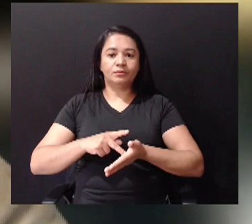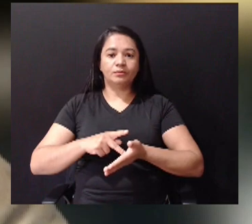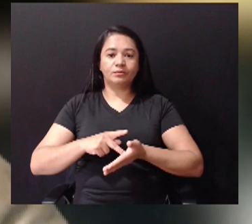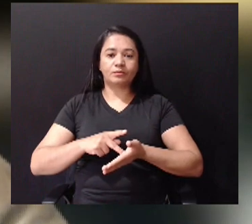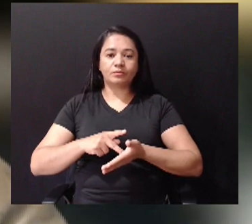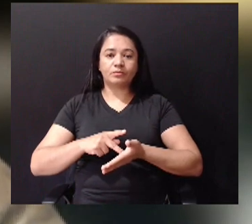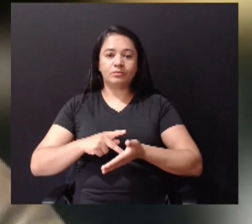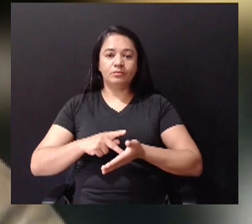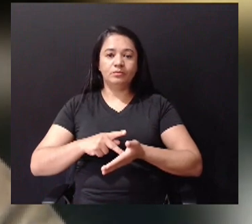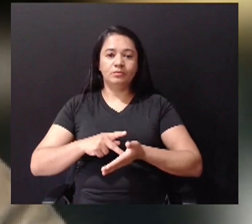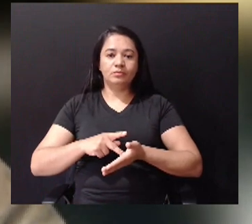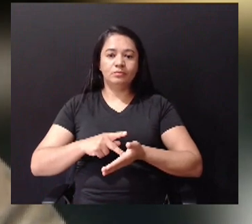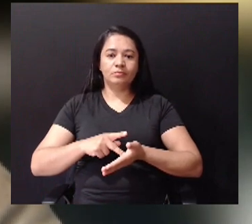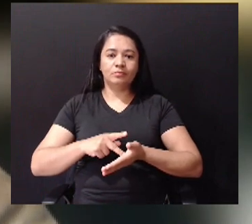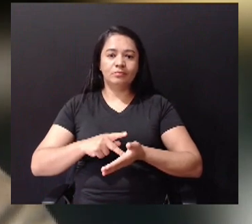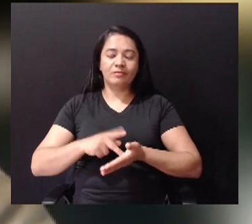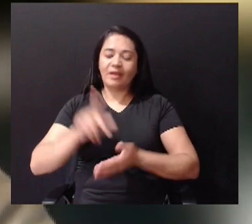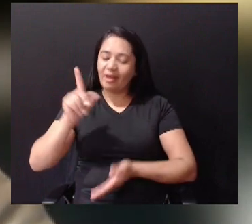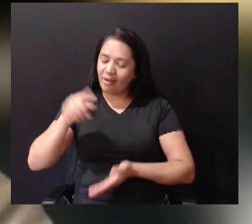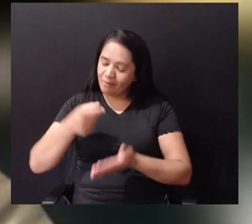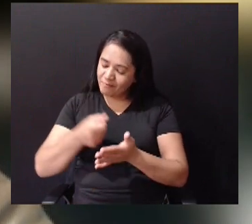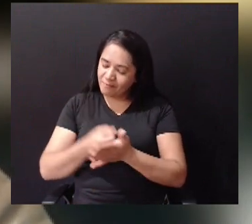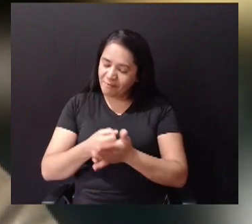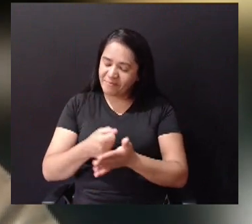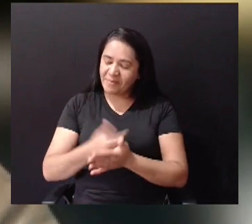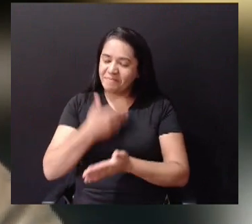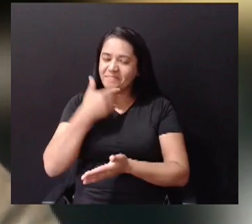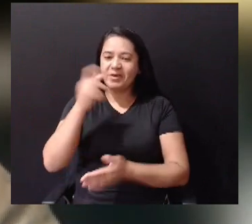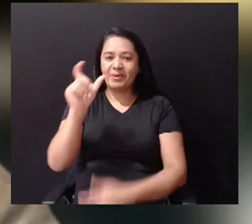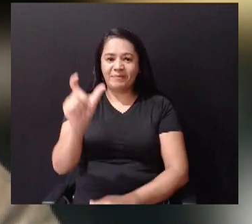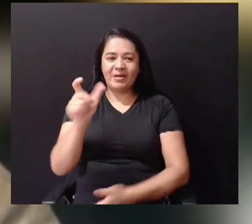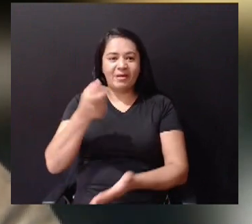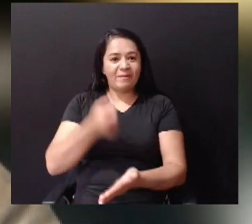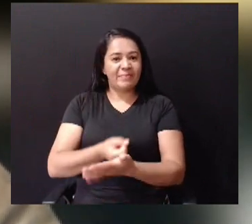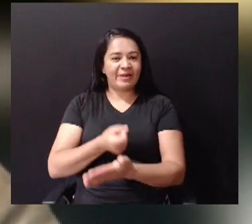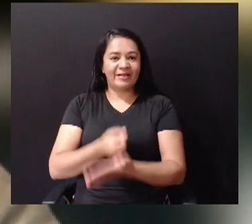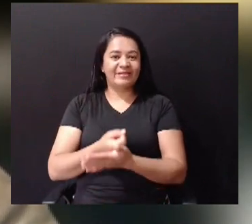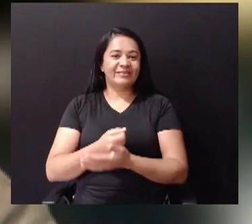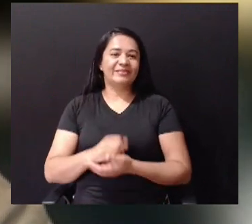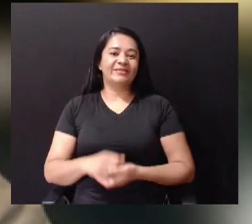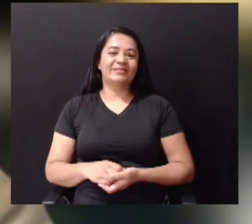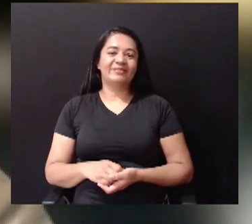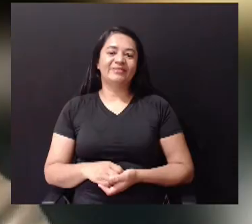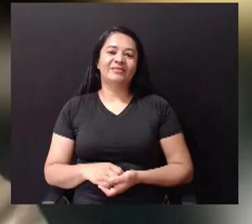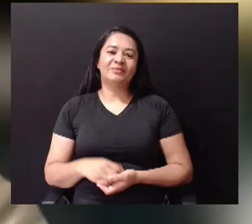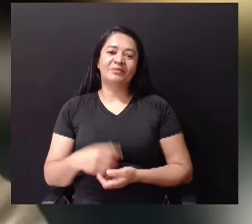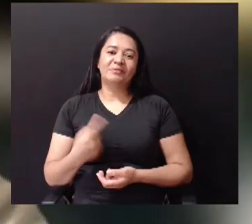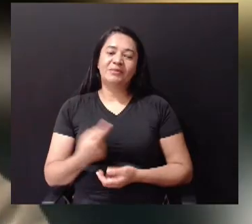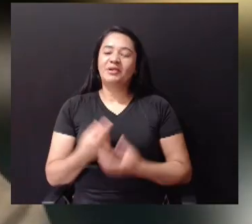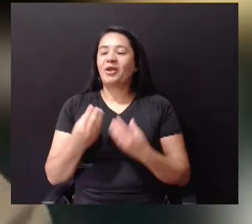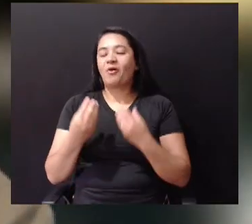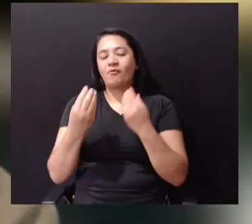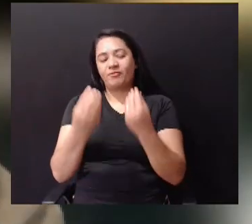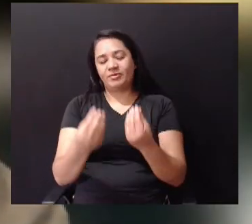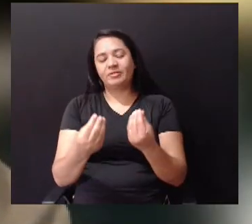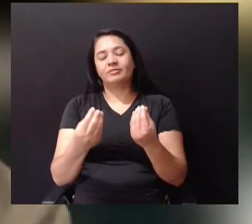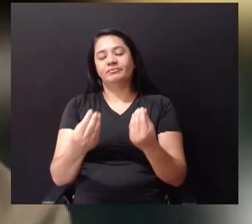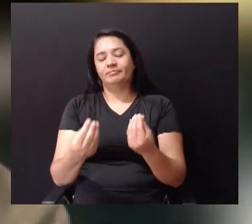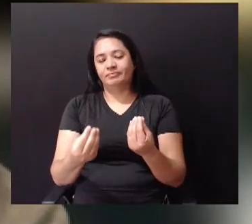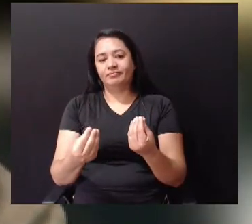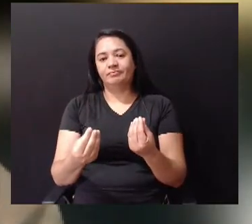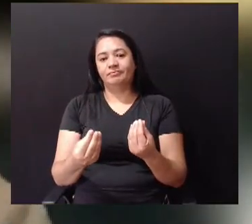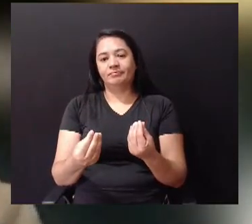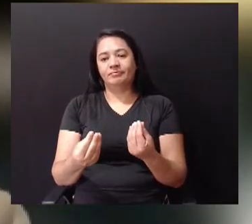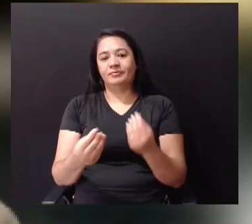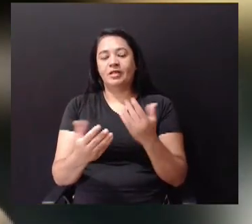é uma obrigação. Acho que a melhor palavra é colocar para quem lida, ou para quem oferece, ou para quem vai tratar essas doenças.